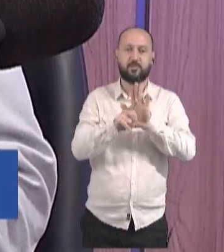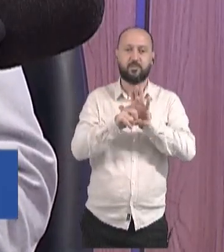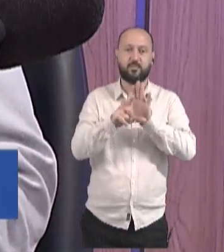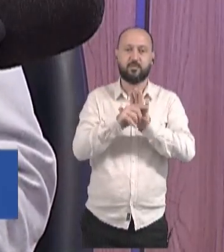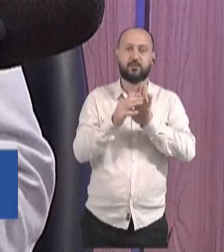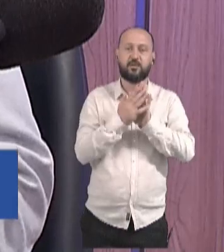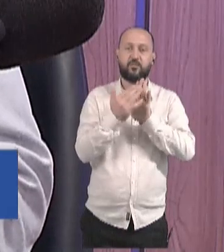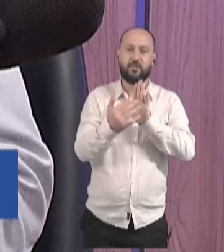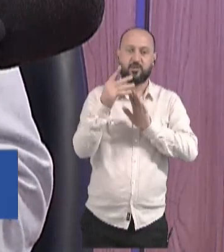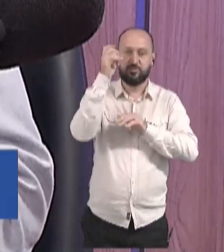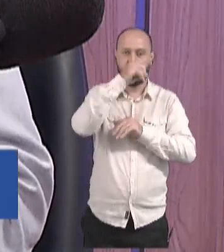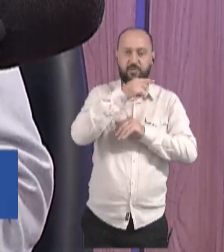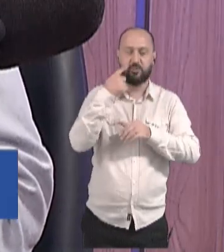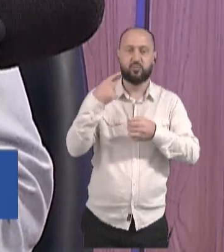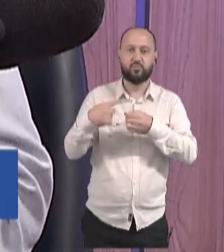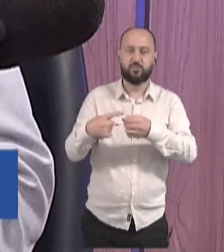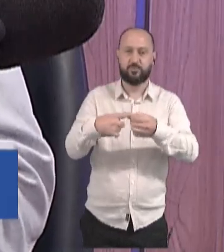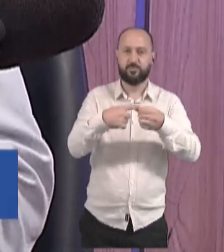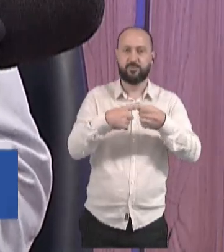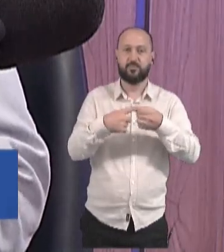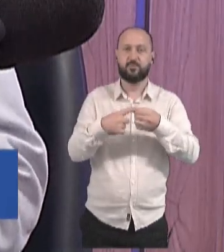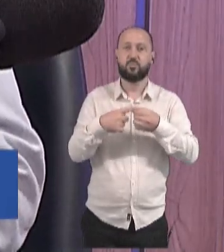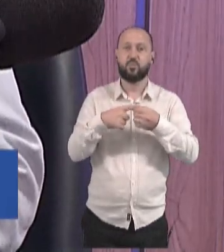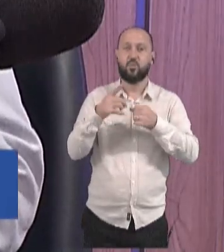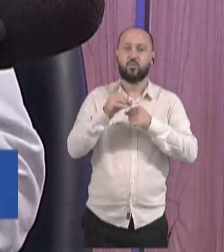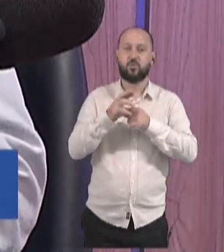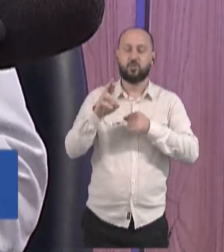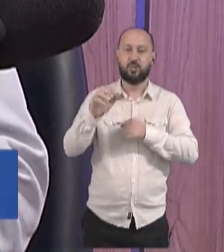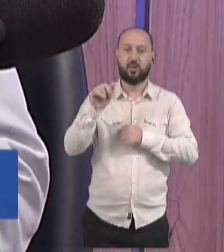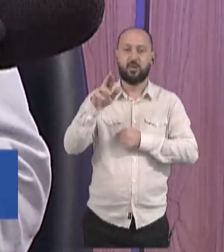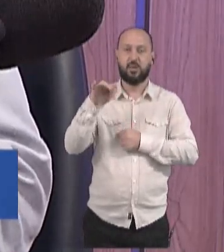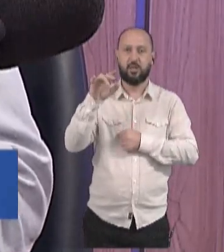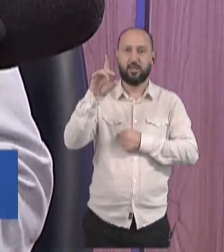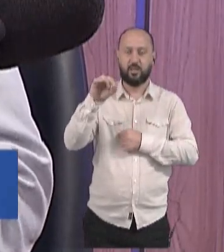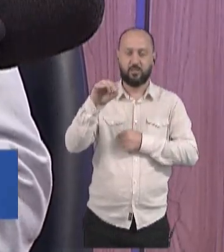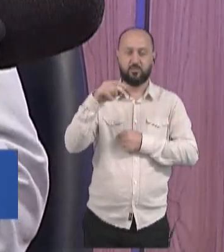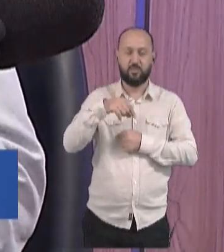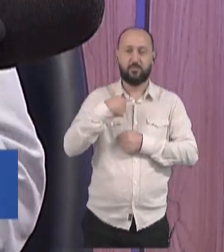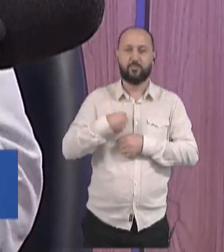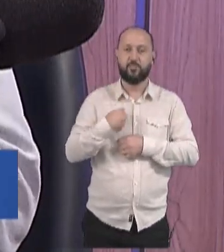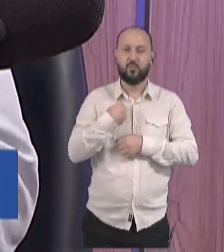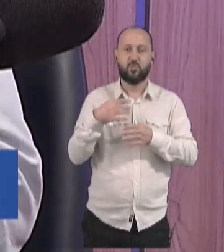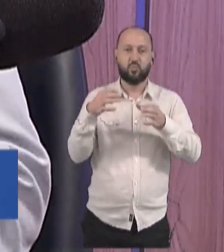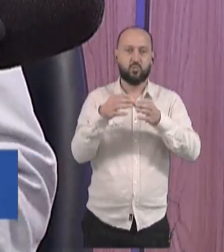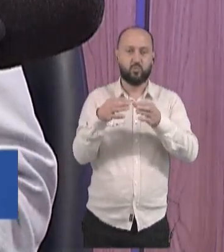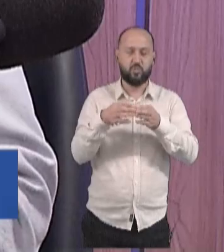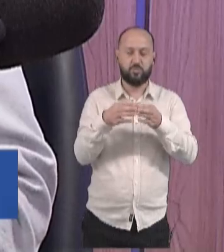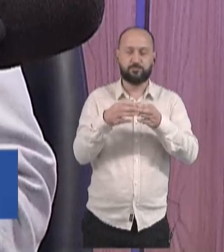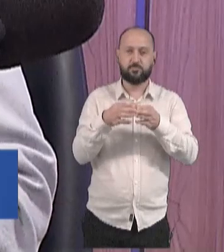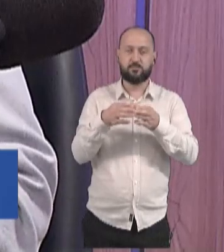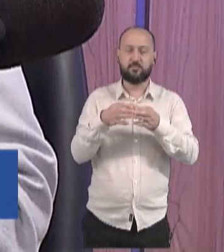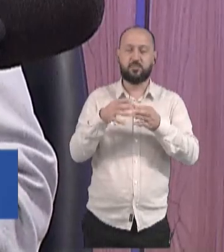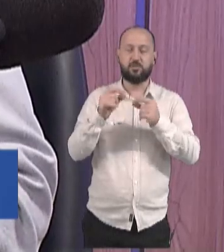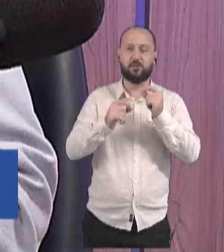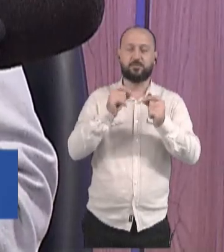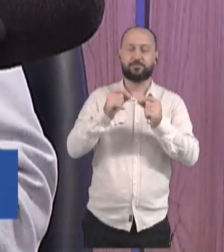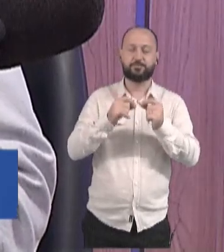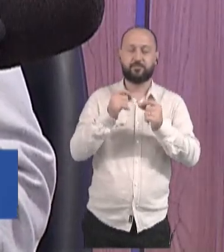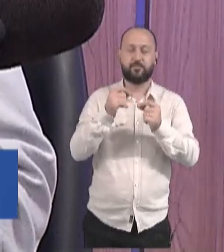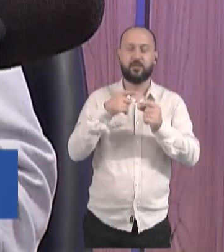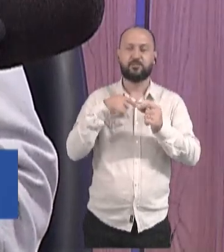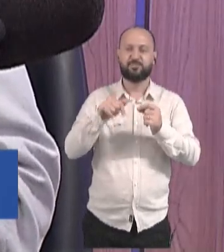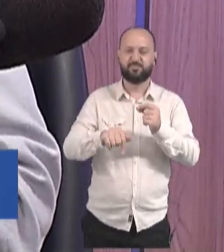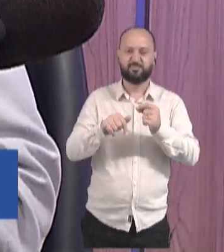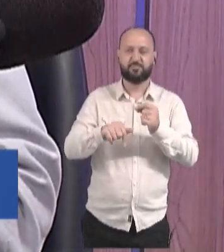Legislação frente aos desafios municipais, com o Dr. Arlindo Muniz, ele que é membro da Comissão de Meio Ambiente da Ordem dos Advogados do Brasil,